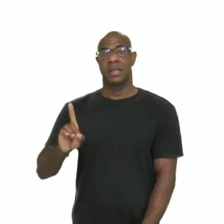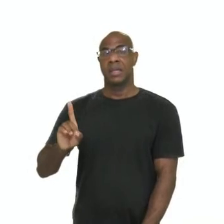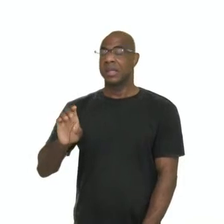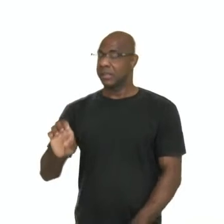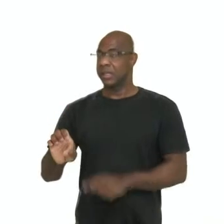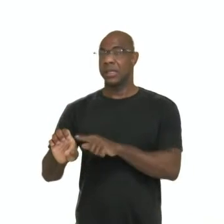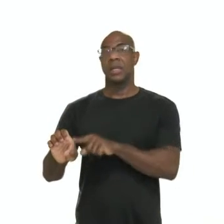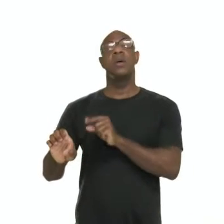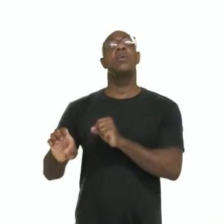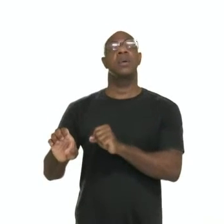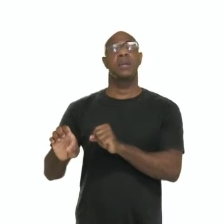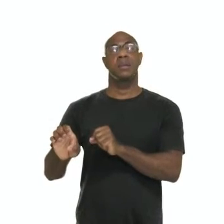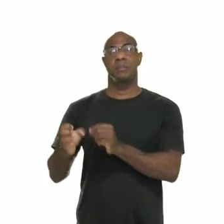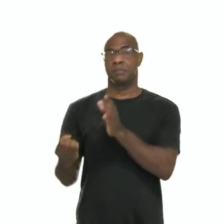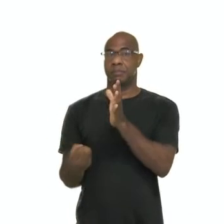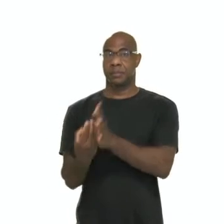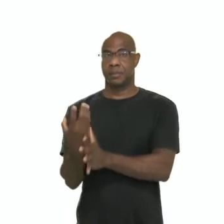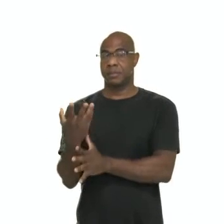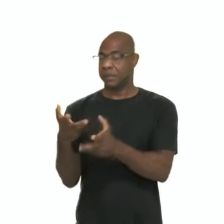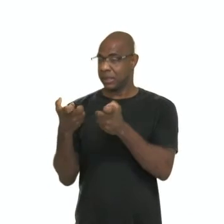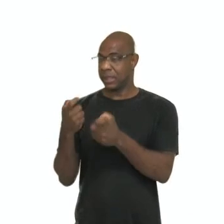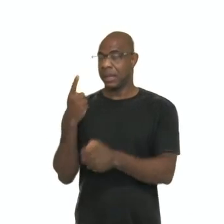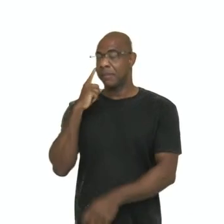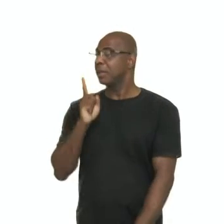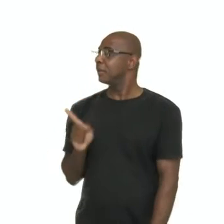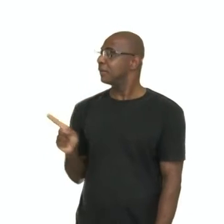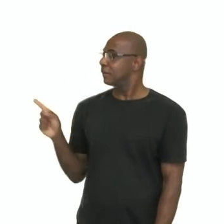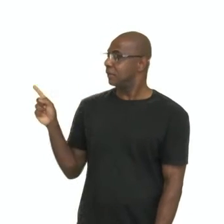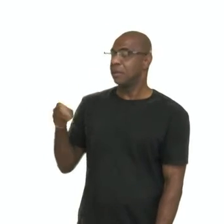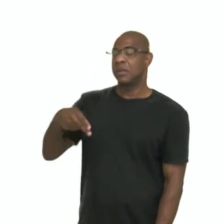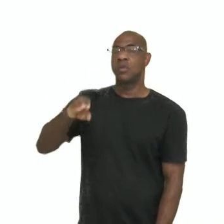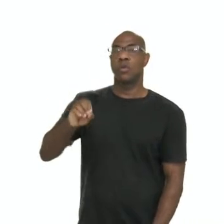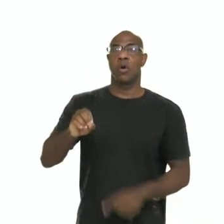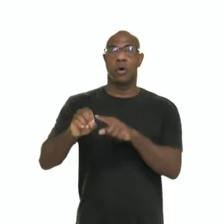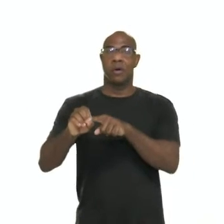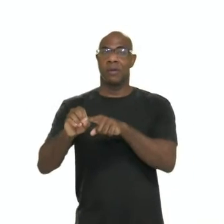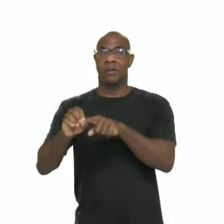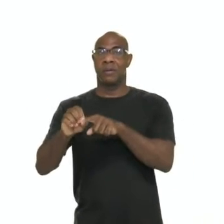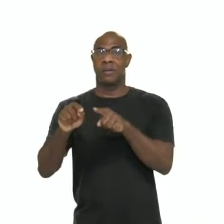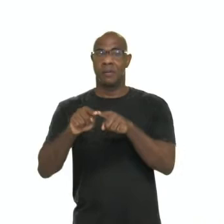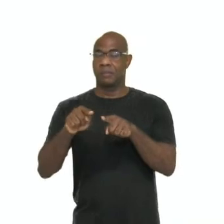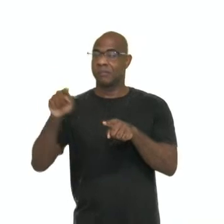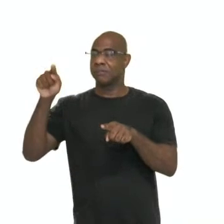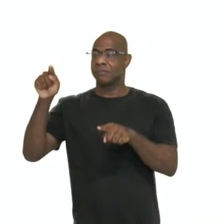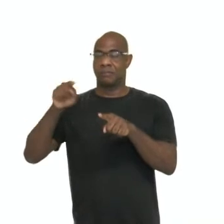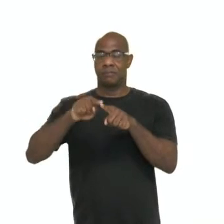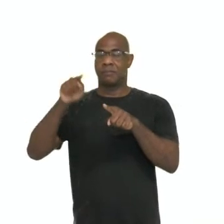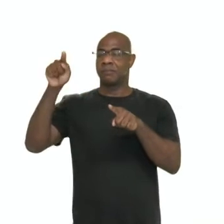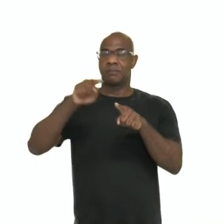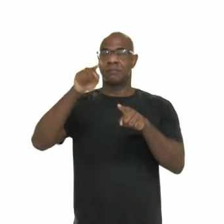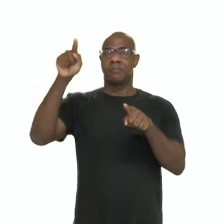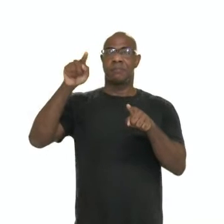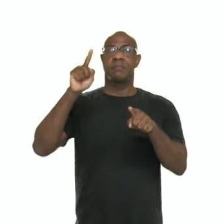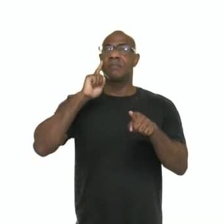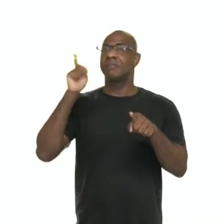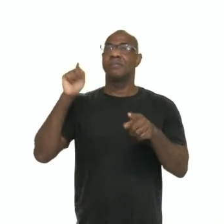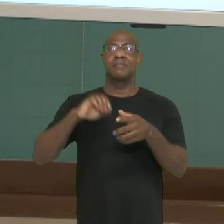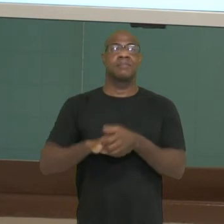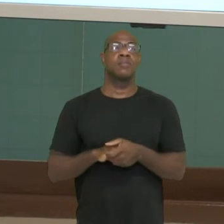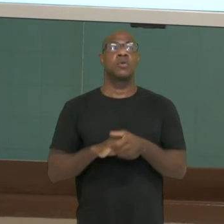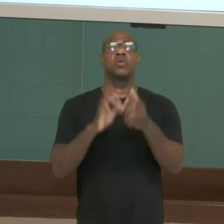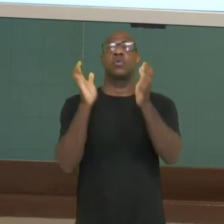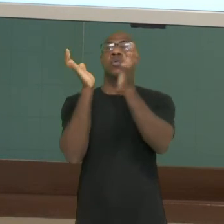E, a gente vê aqui, verifica aqui neste nó. As espécies de interesses, então a gente tem aqui em